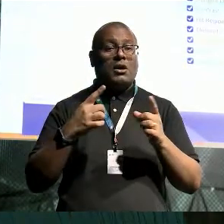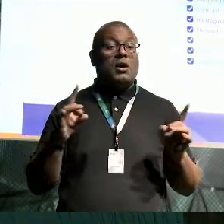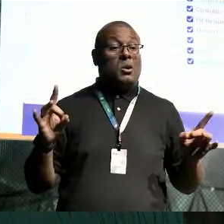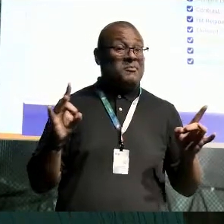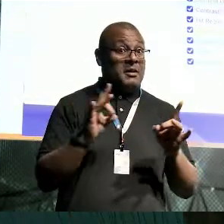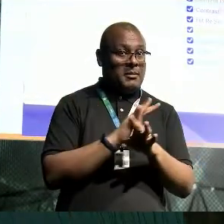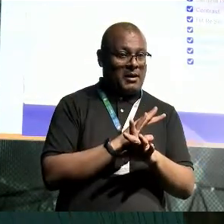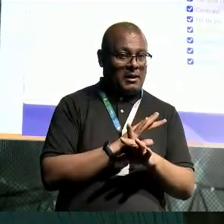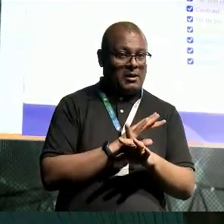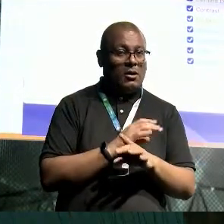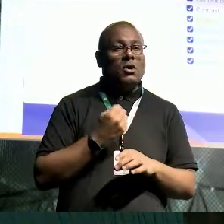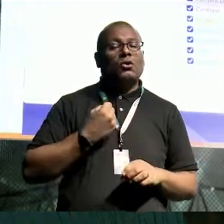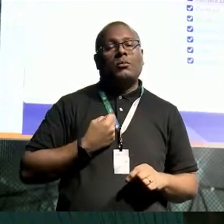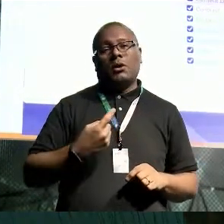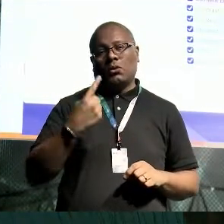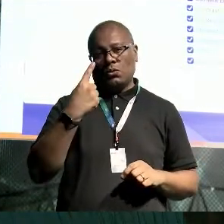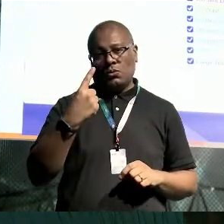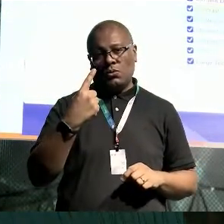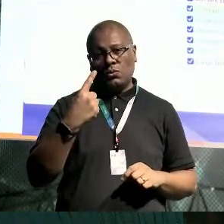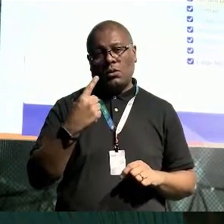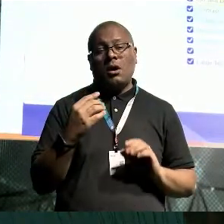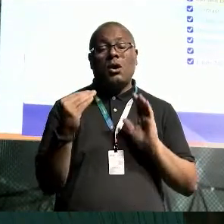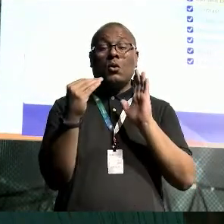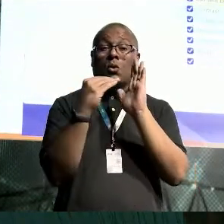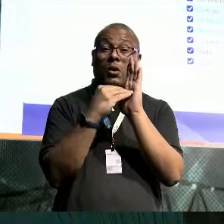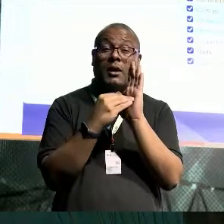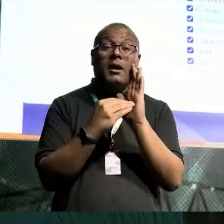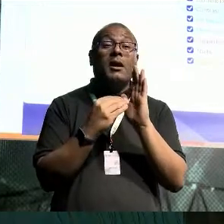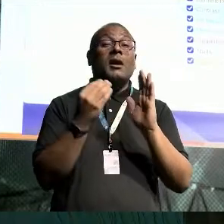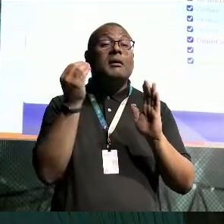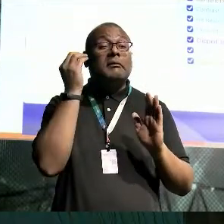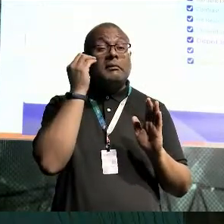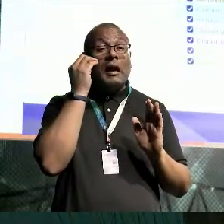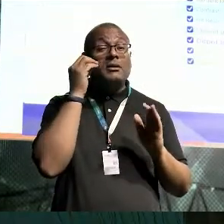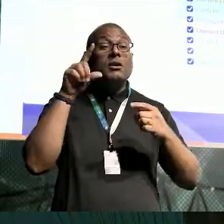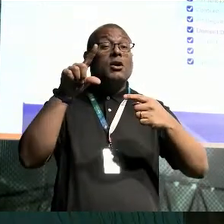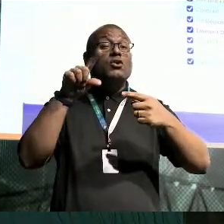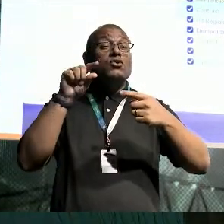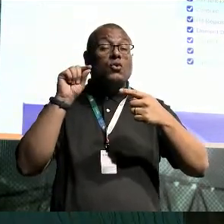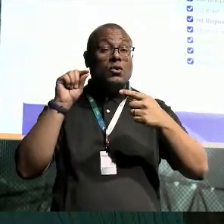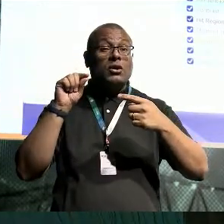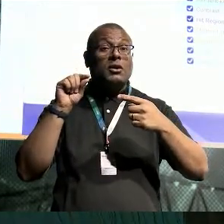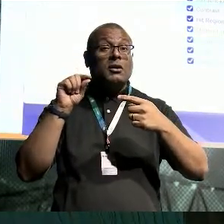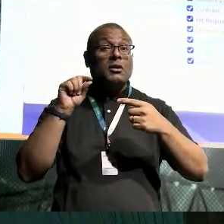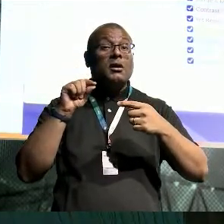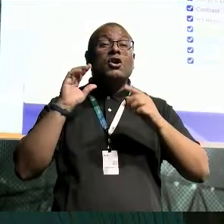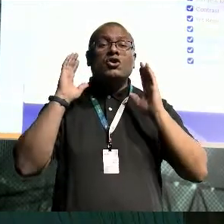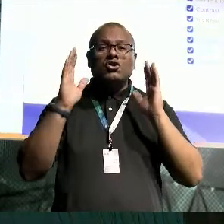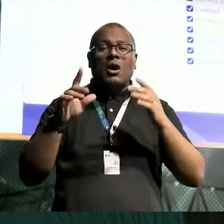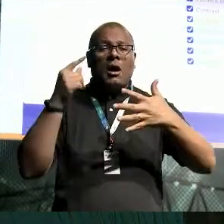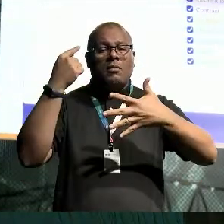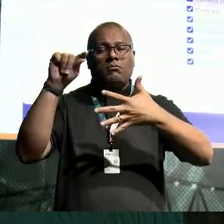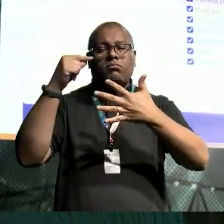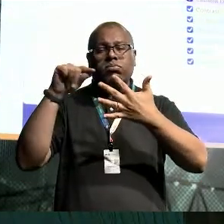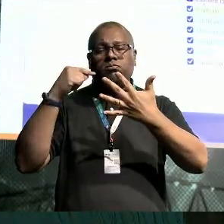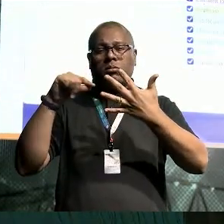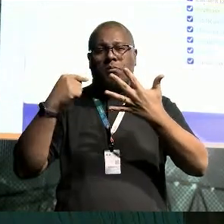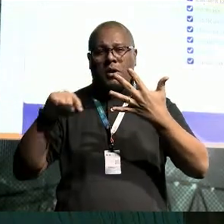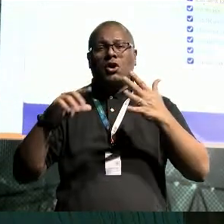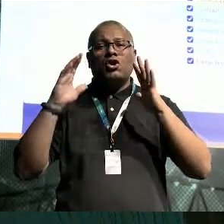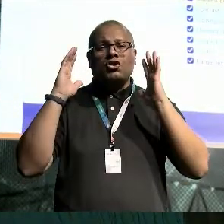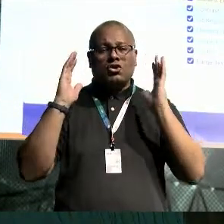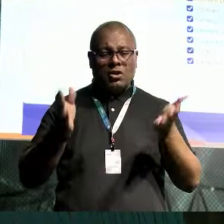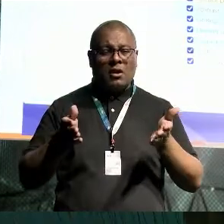isso, número 1, coloquei onde eu quero testar, escolhi, fiz todas as opções, setei todas